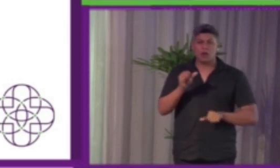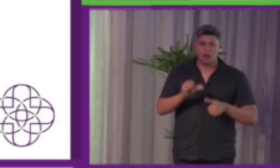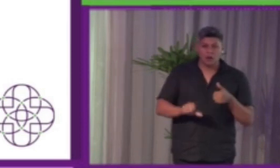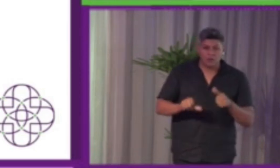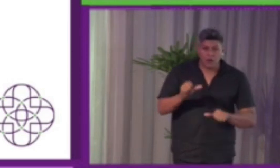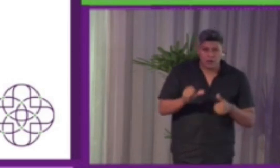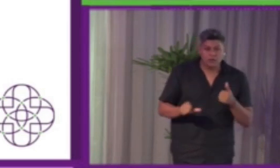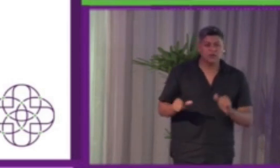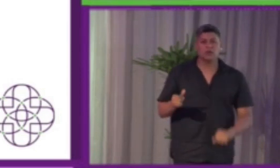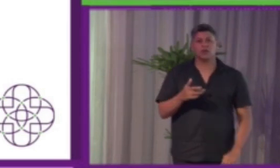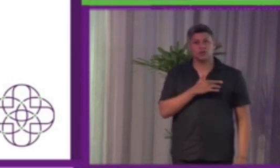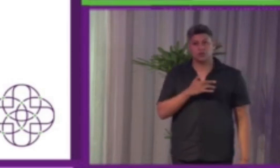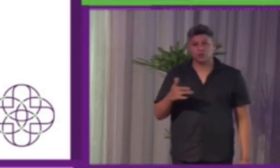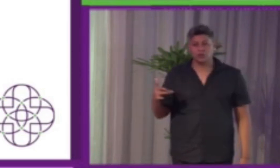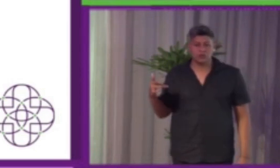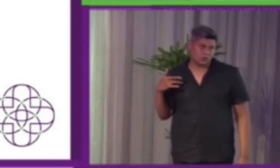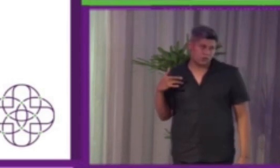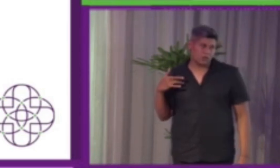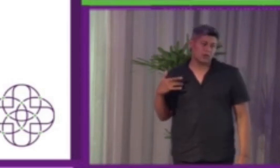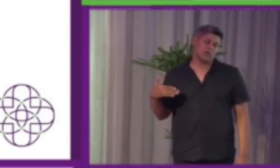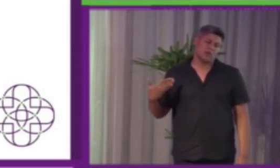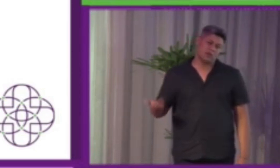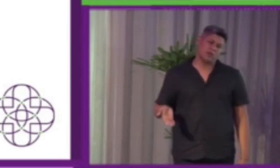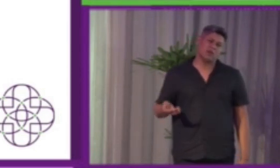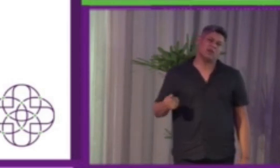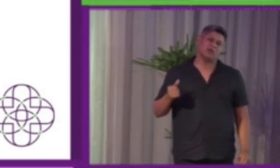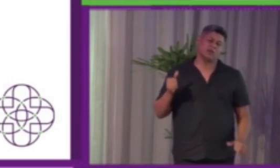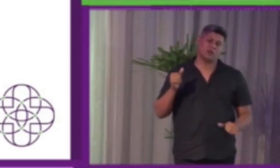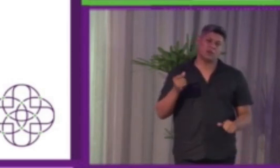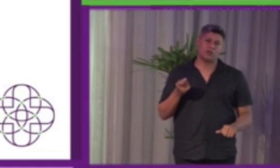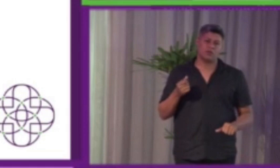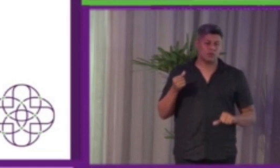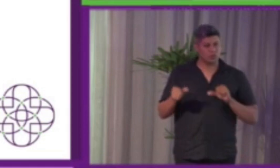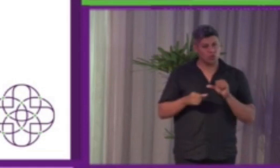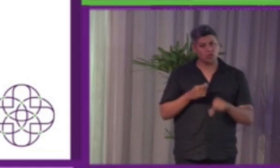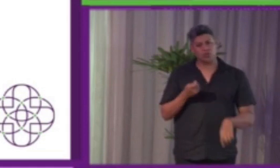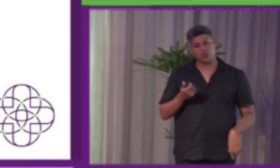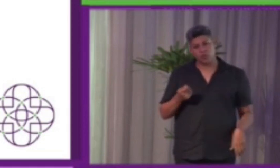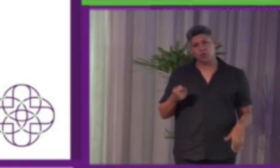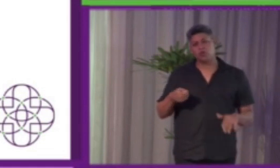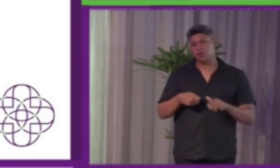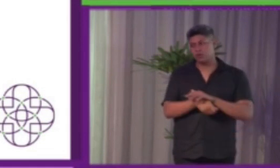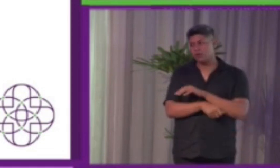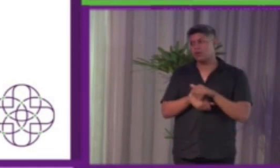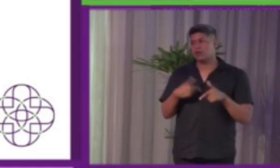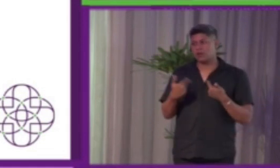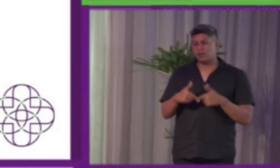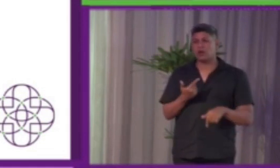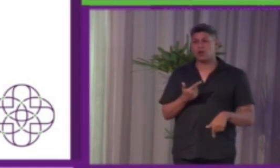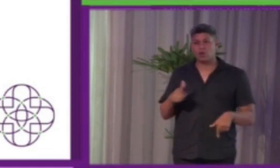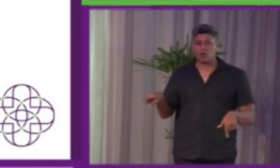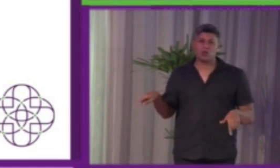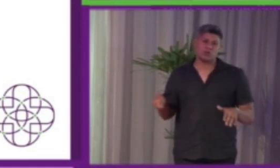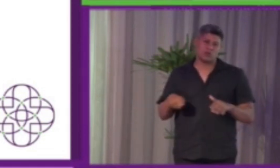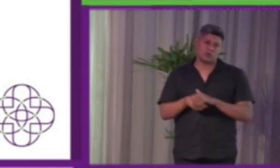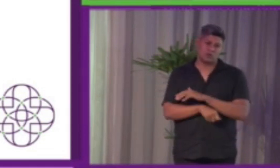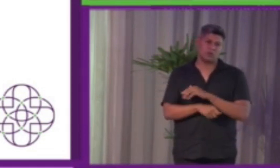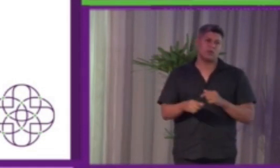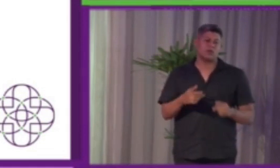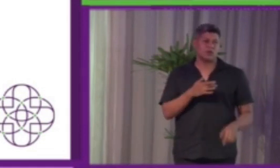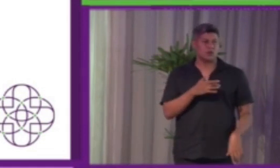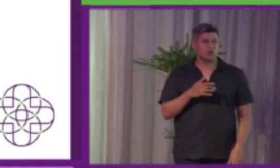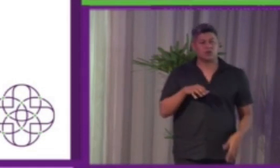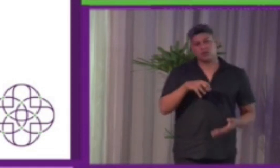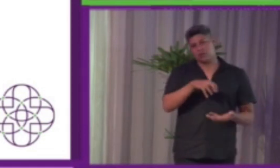do bem-estar social. Aí eu já flexibilizo um pouco o orçamento, então eu trabalho com outros orçamentos de outros setores, que não só